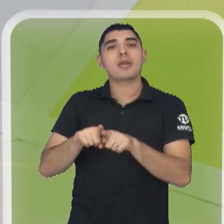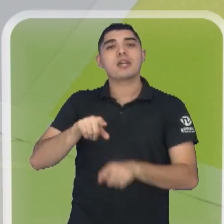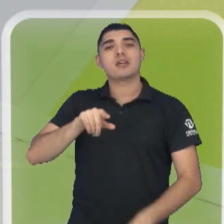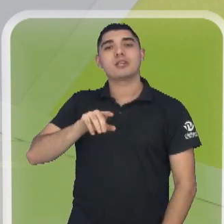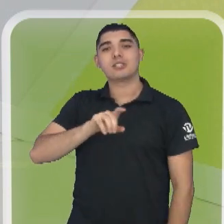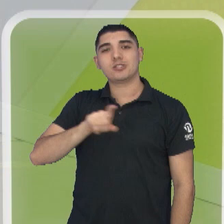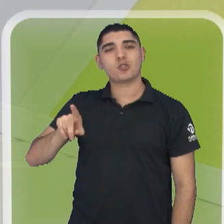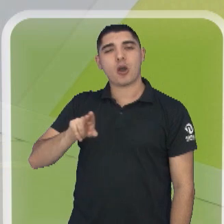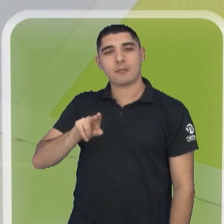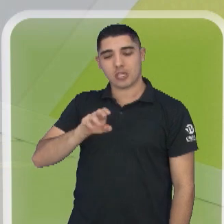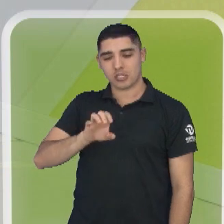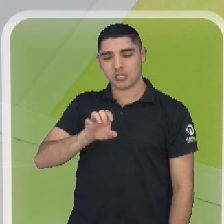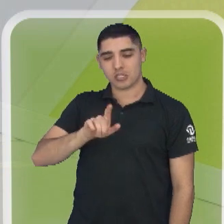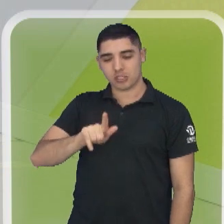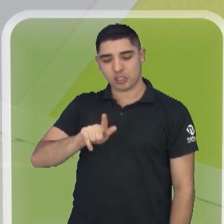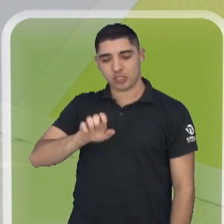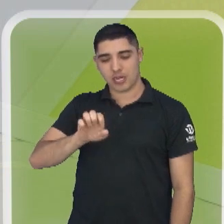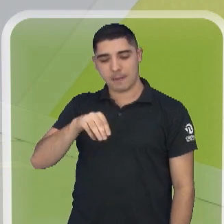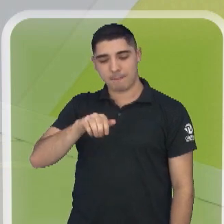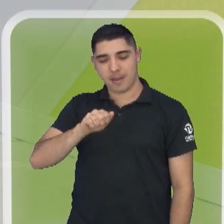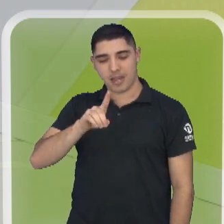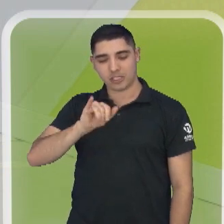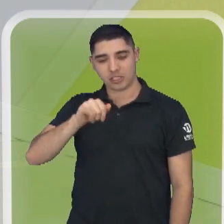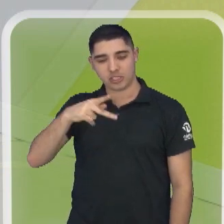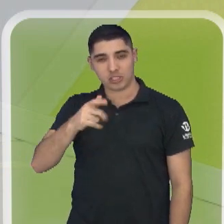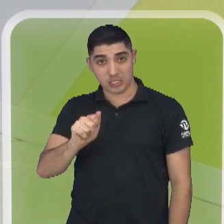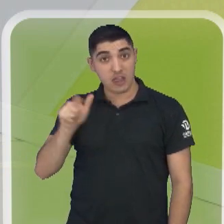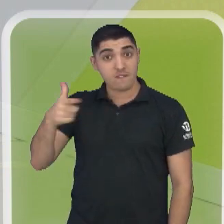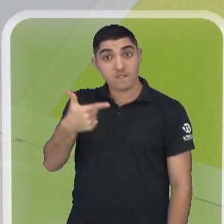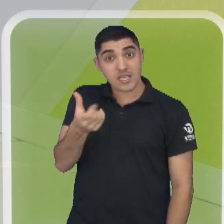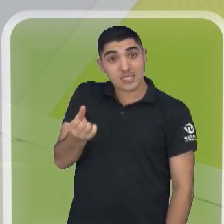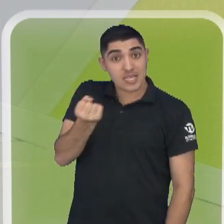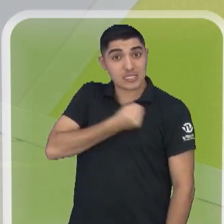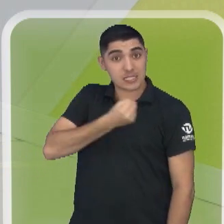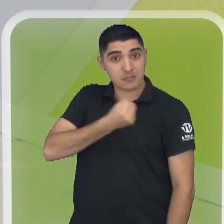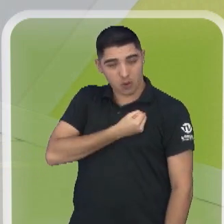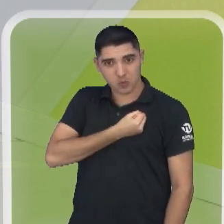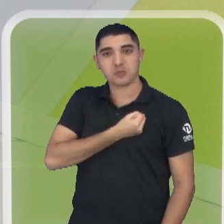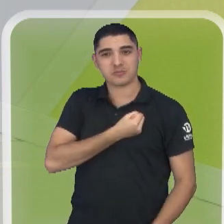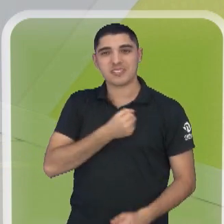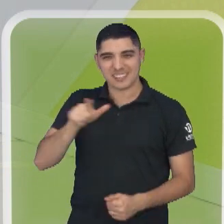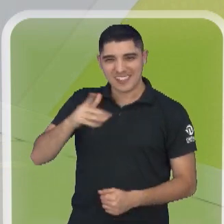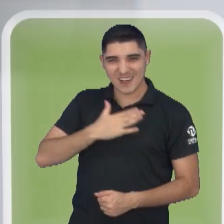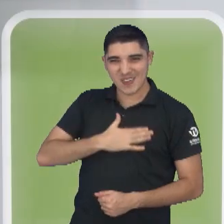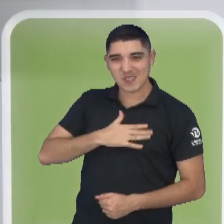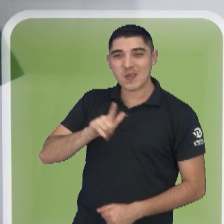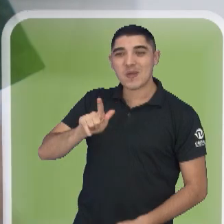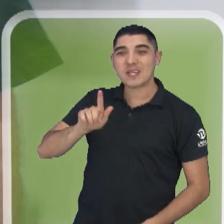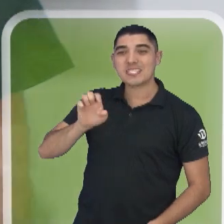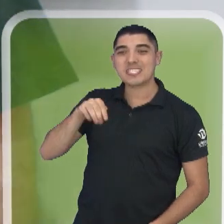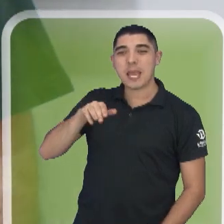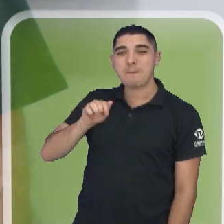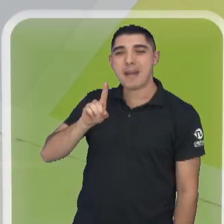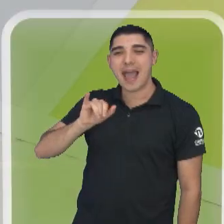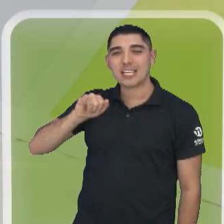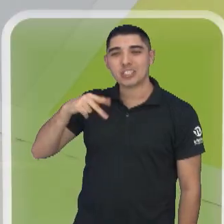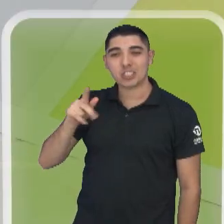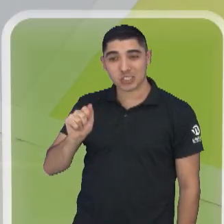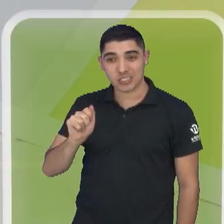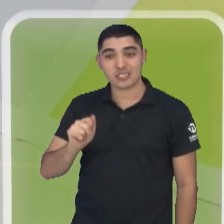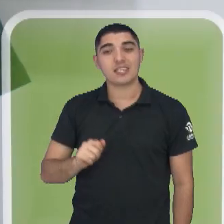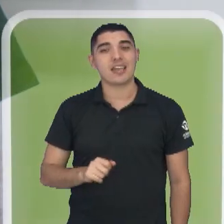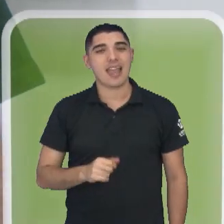Gemadinha, para a equipe do Brasília, 26 pontos, 5 rebotes e 5 assistências. Você gostou do Gemadinha? Gemadinha é bom jogador. Que não